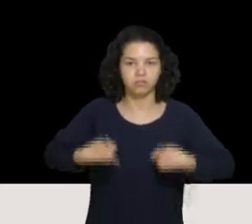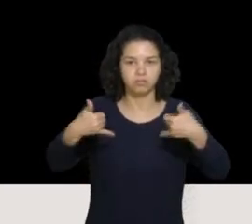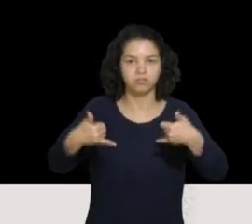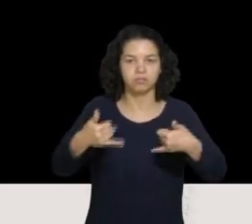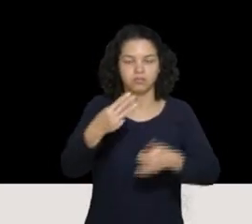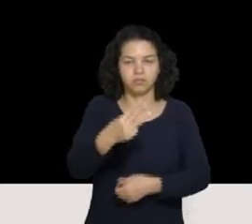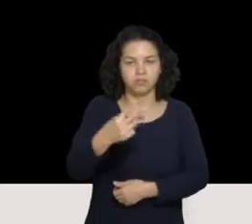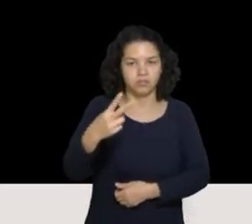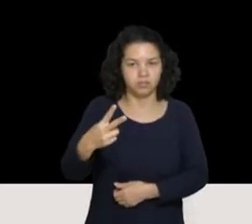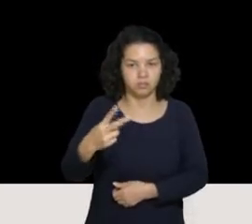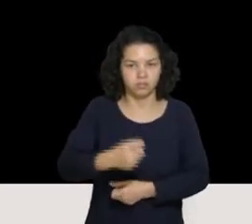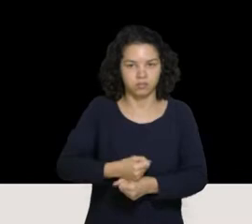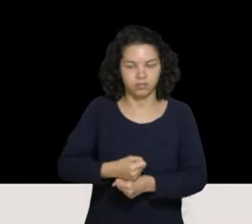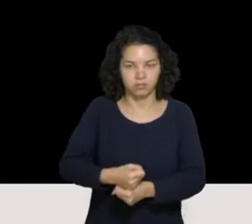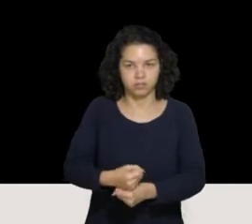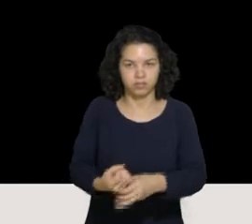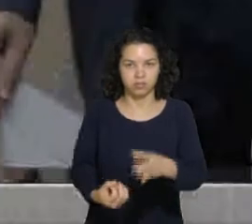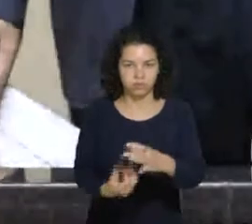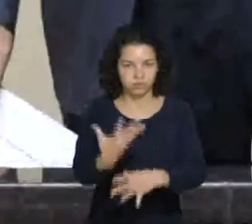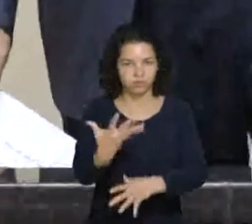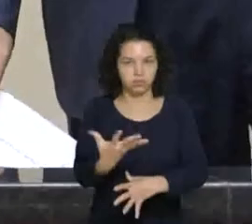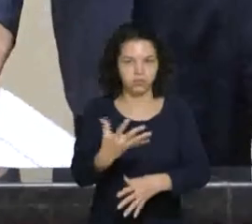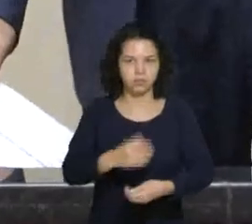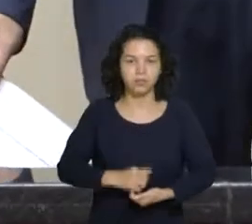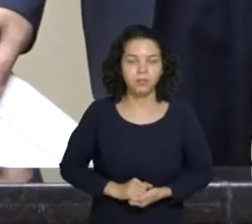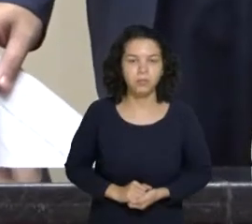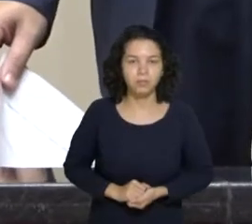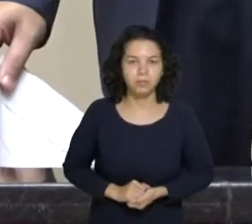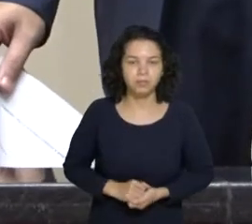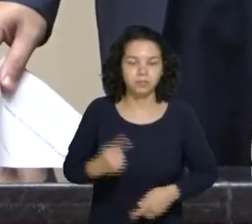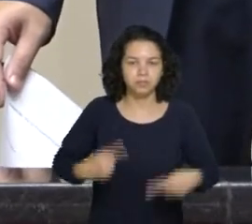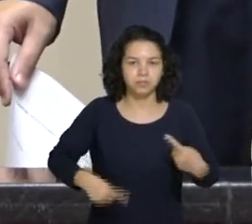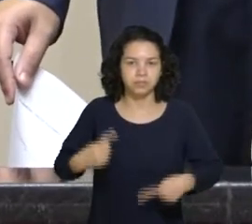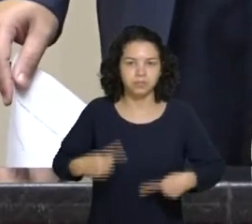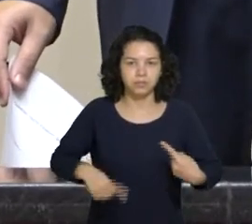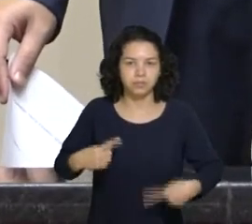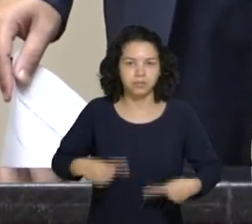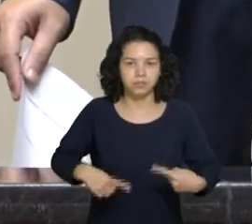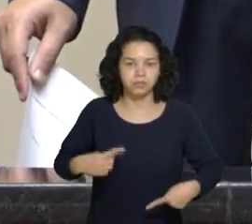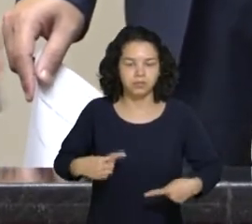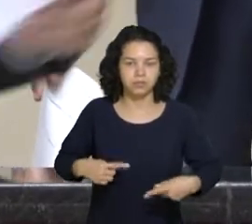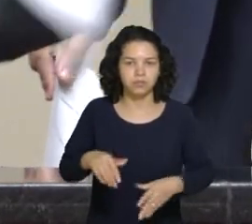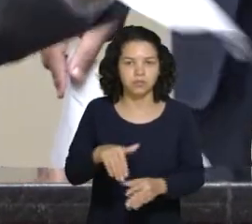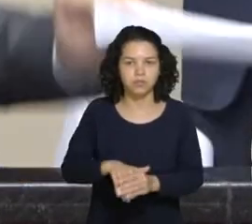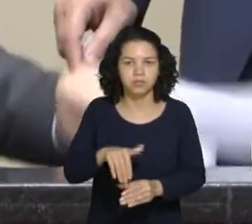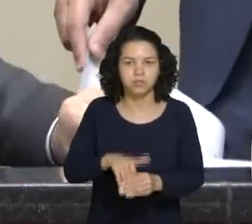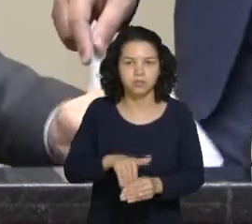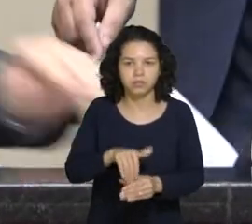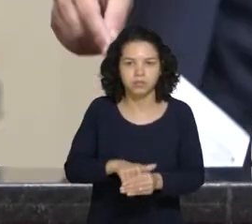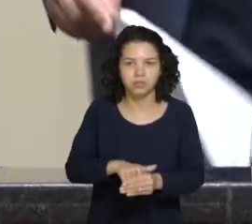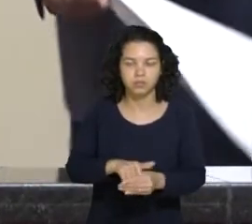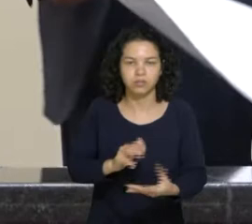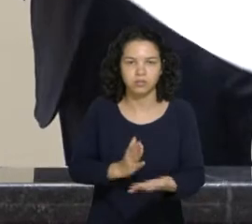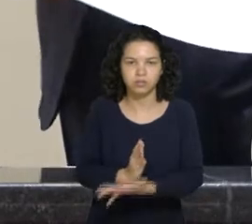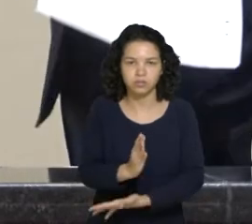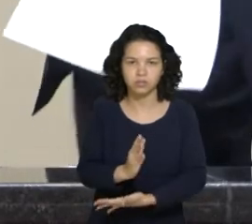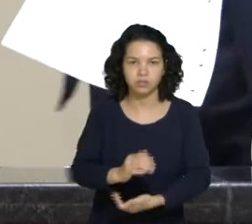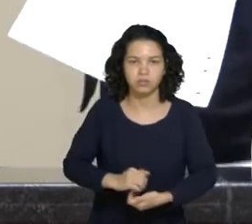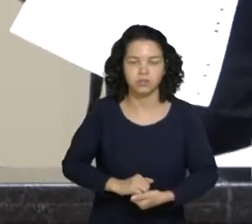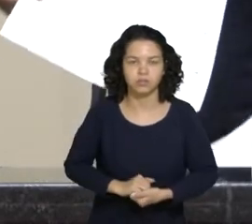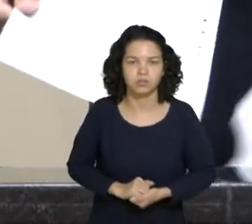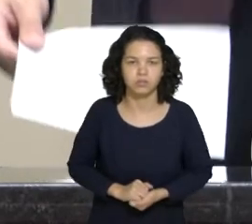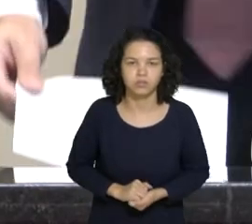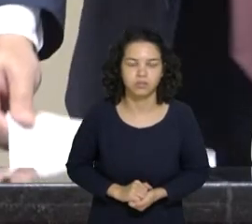32 anos de fundação em discussão em votação aprovar